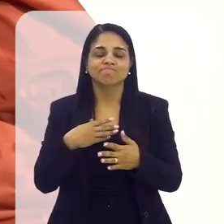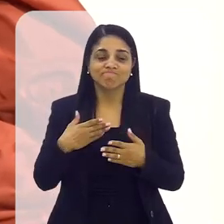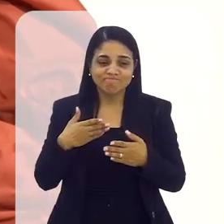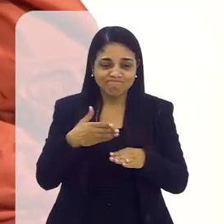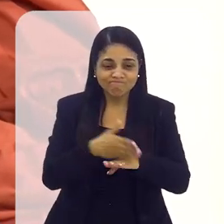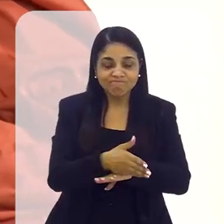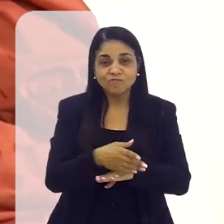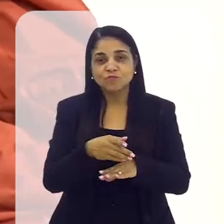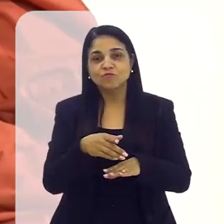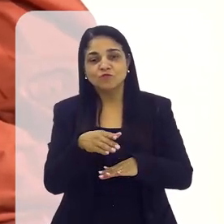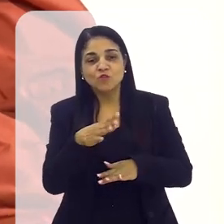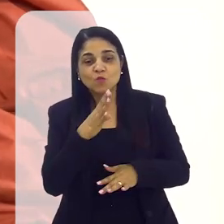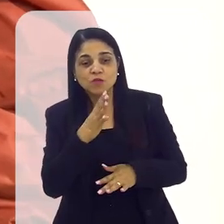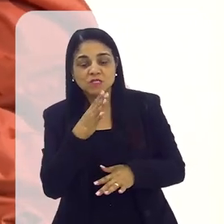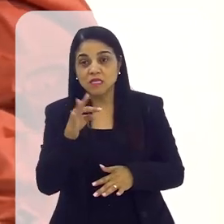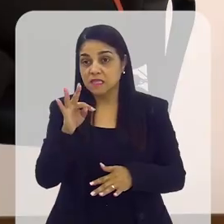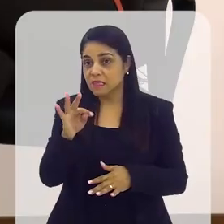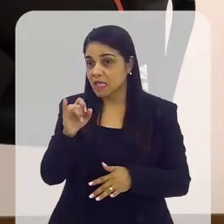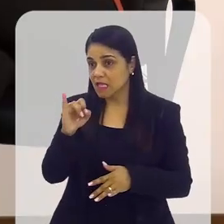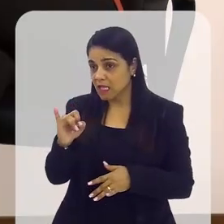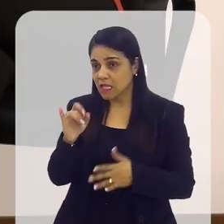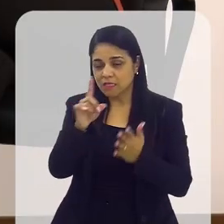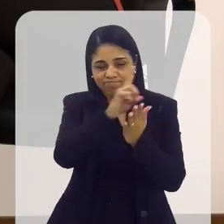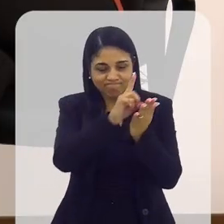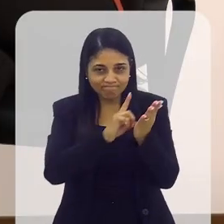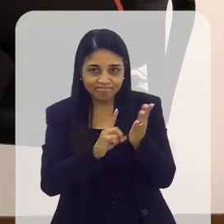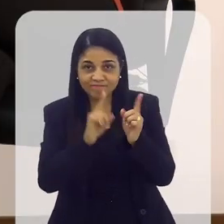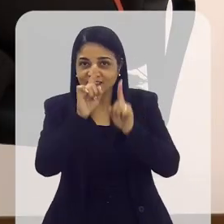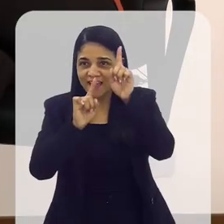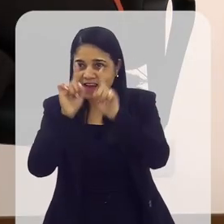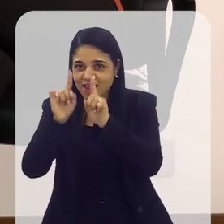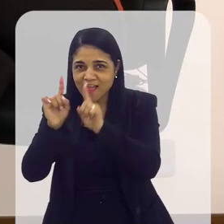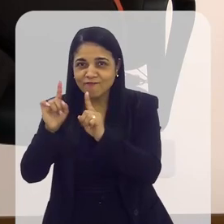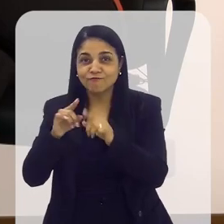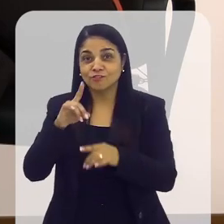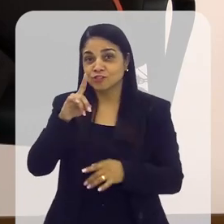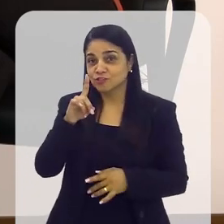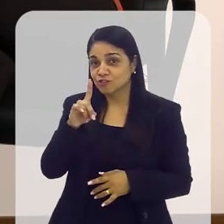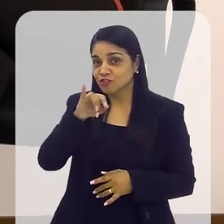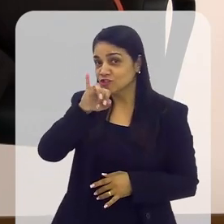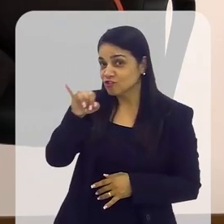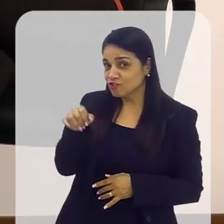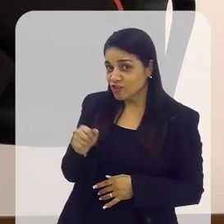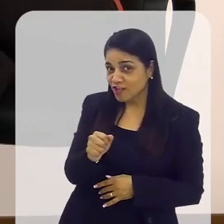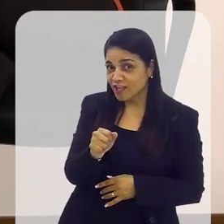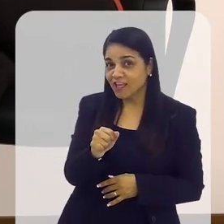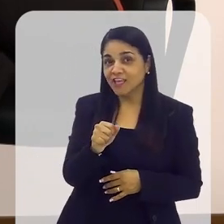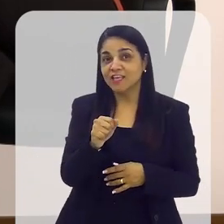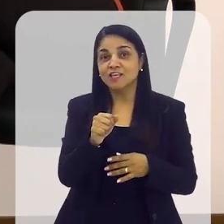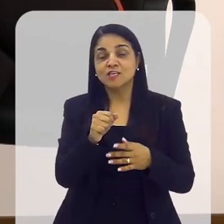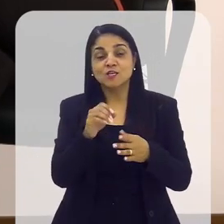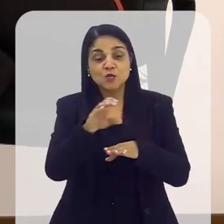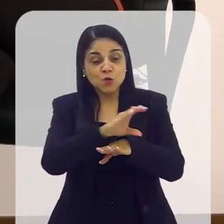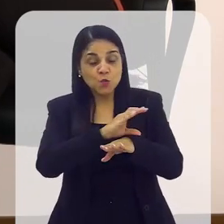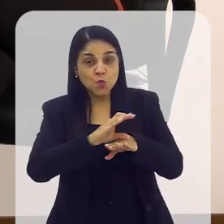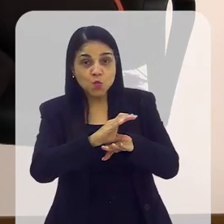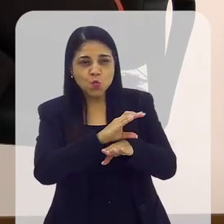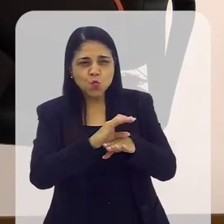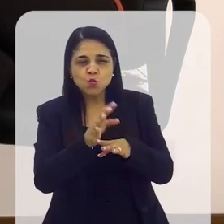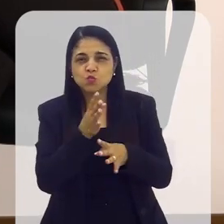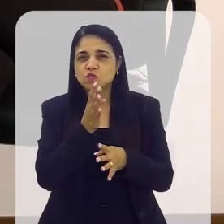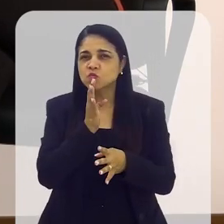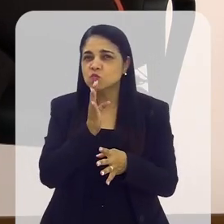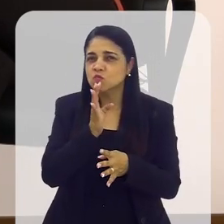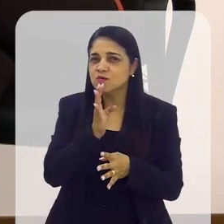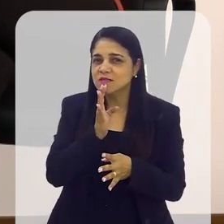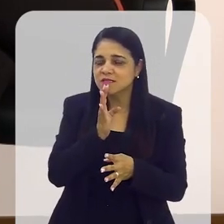totalmente do TI. Né? Então, vai ter edição digital, designer gráfico, DJ... Né? São cursos assim